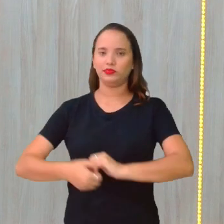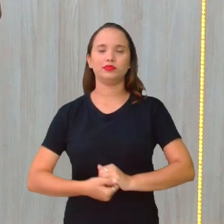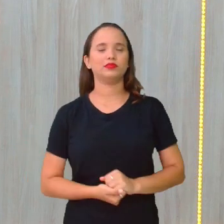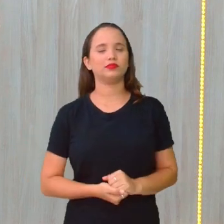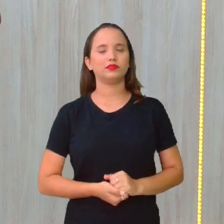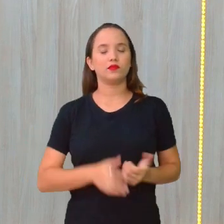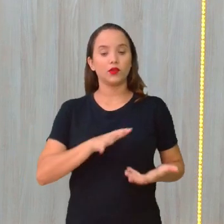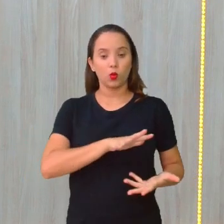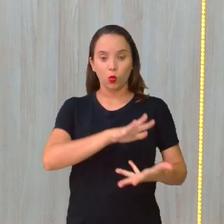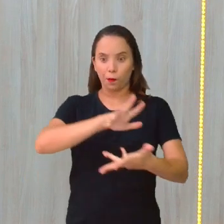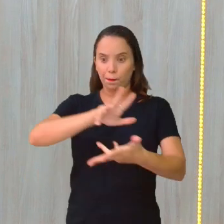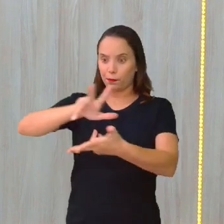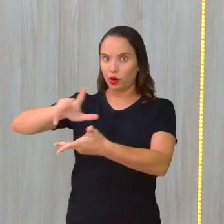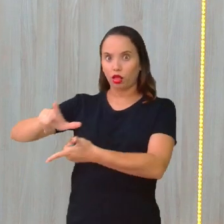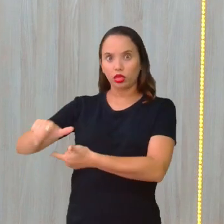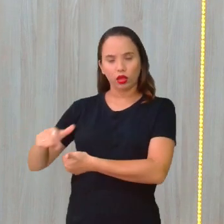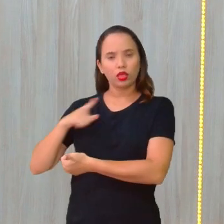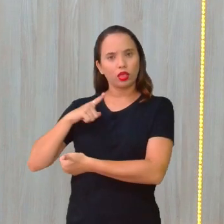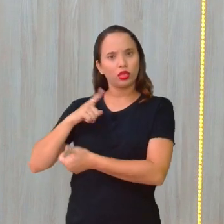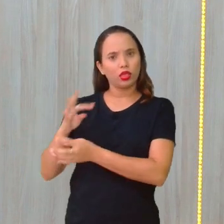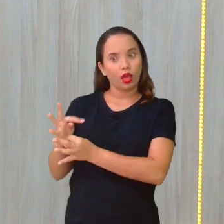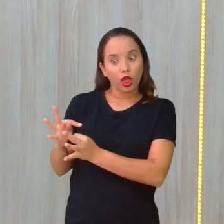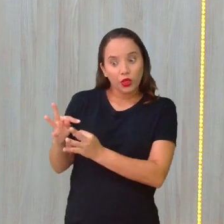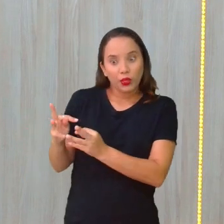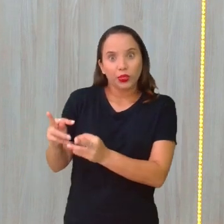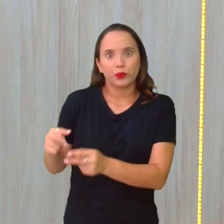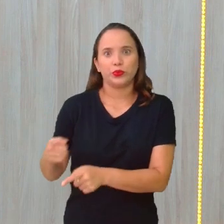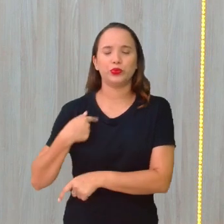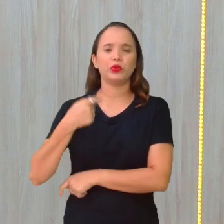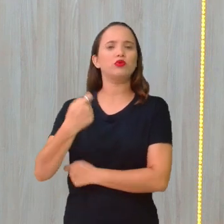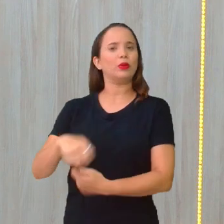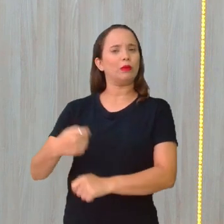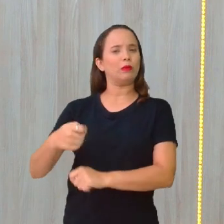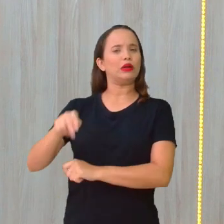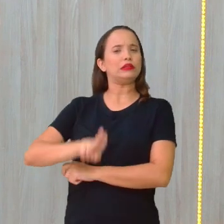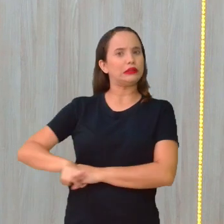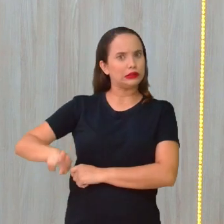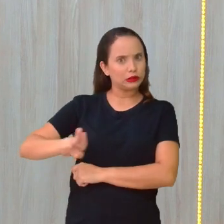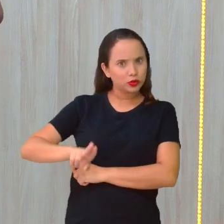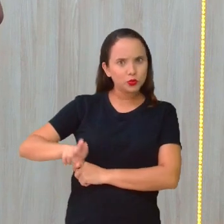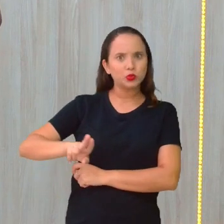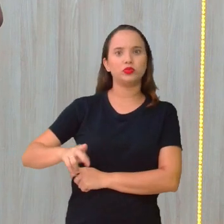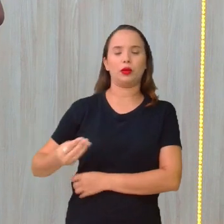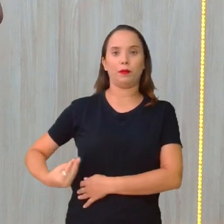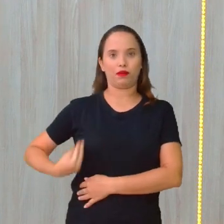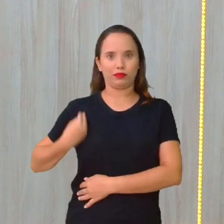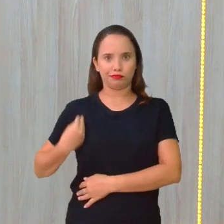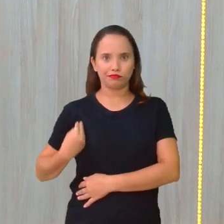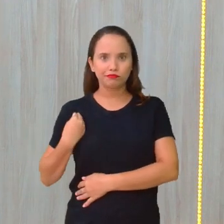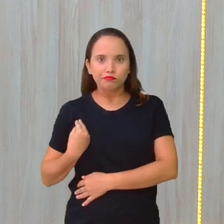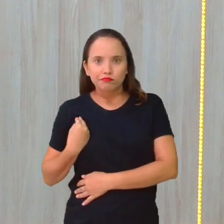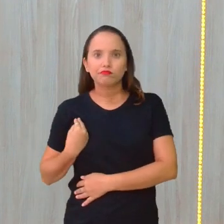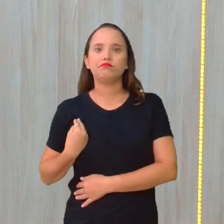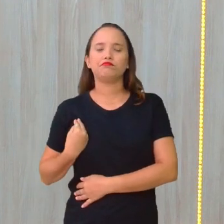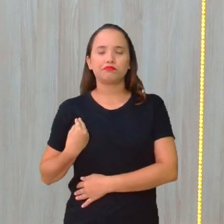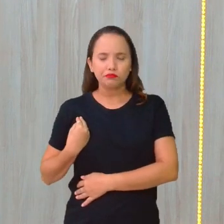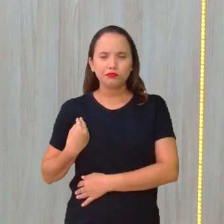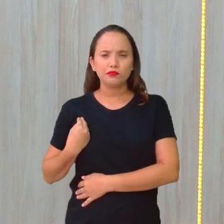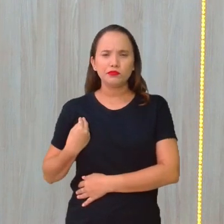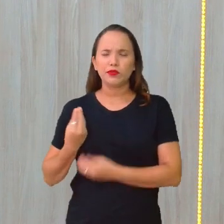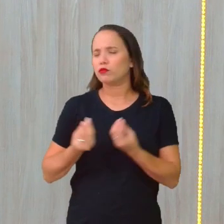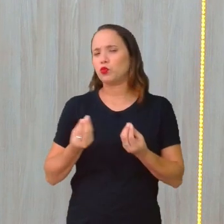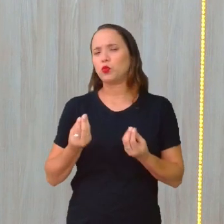Ele fornece tudo que a gente precisa para sobreviver. A gente precisa de quê